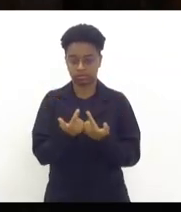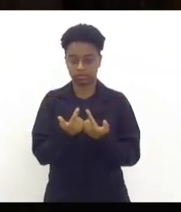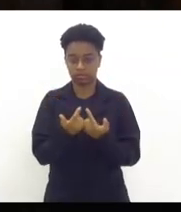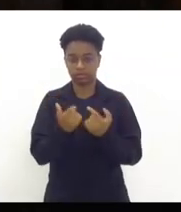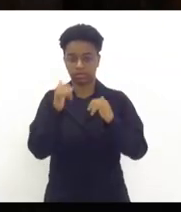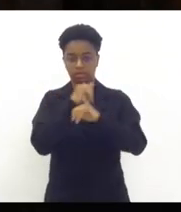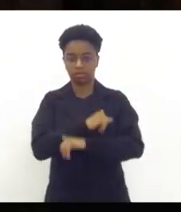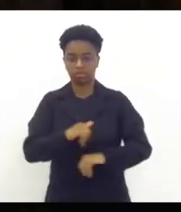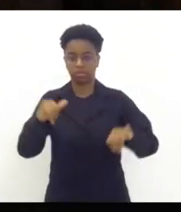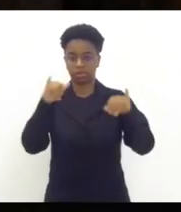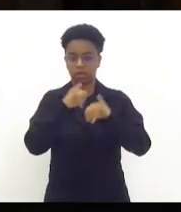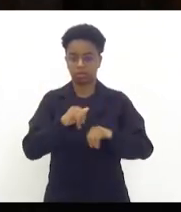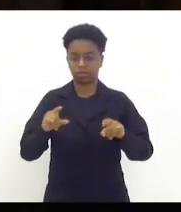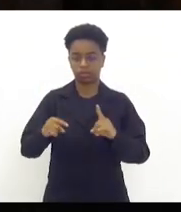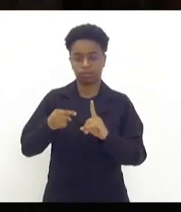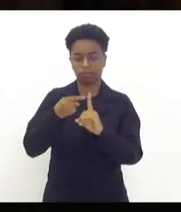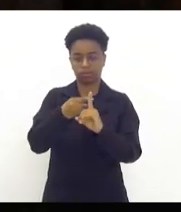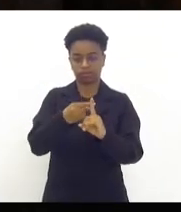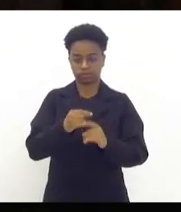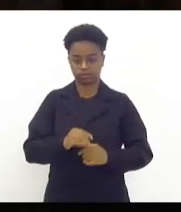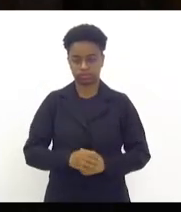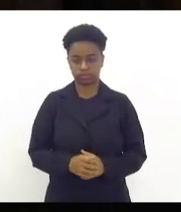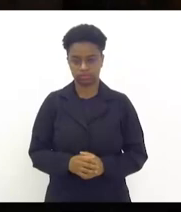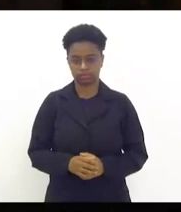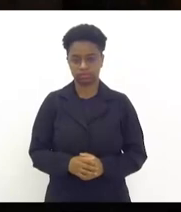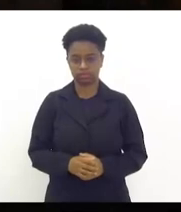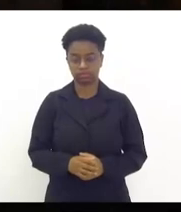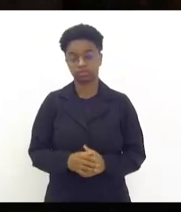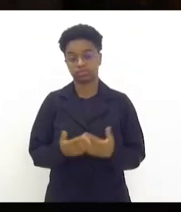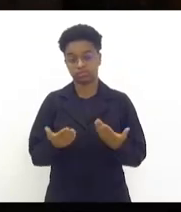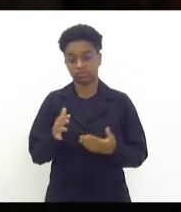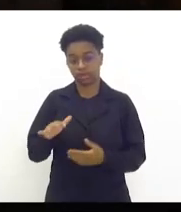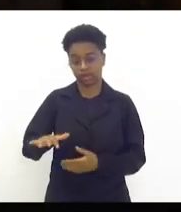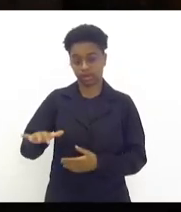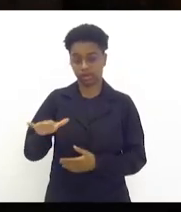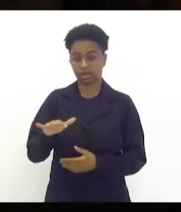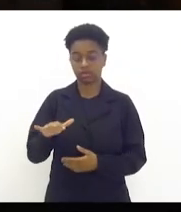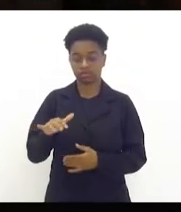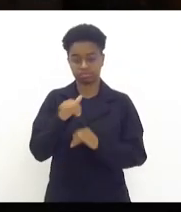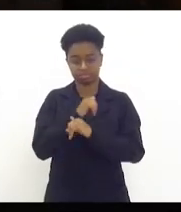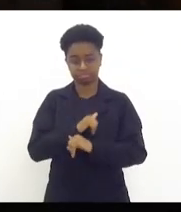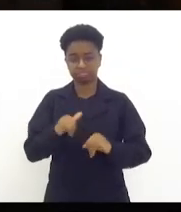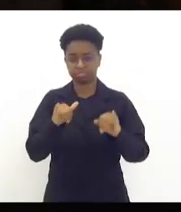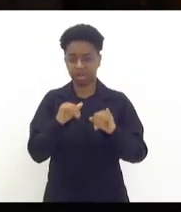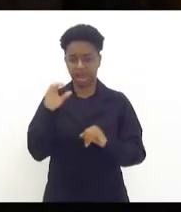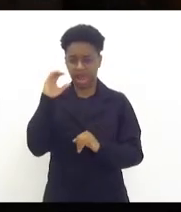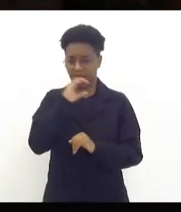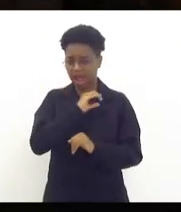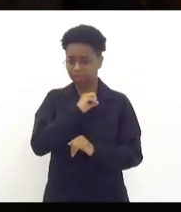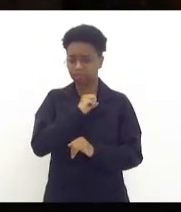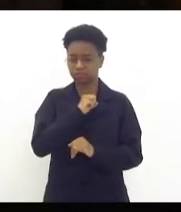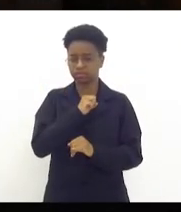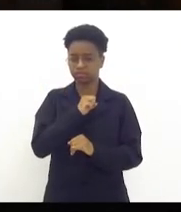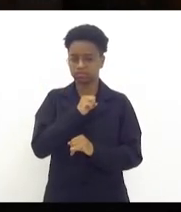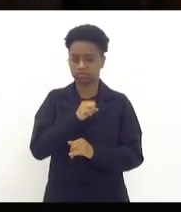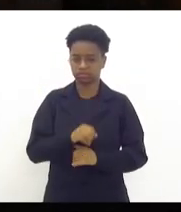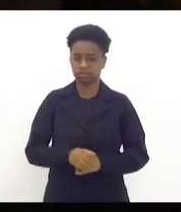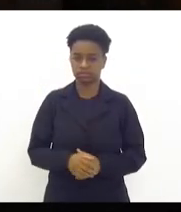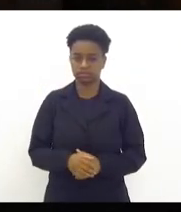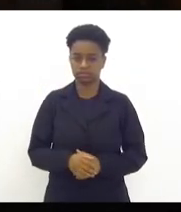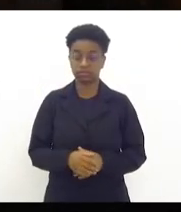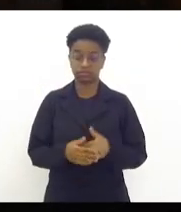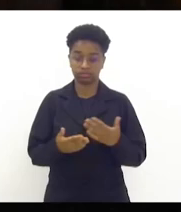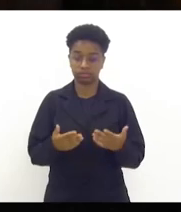ecoa positivamente. Em relação a esse caso, ecoou muito rapidamente, em